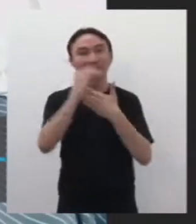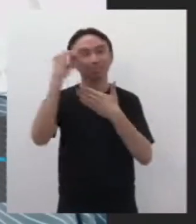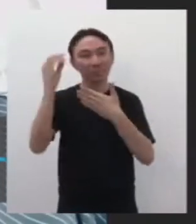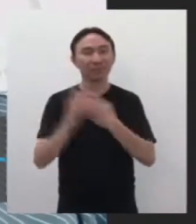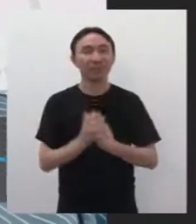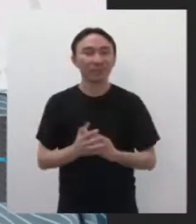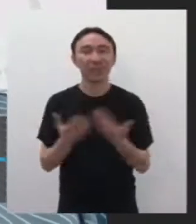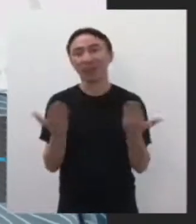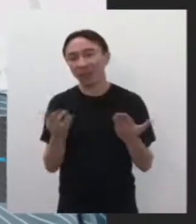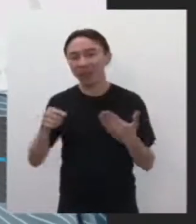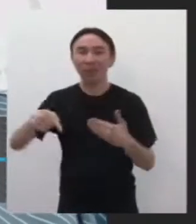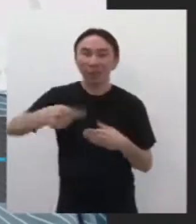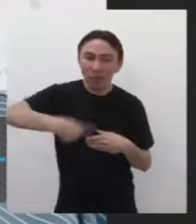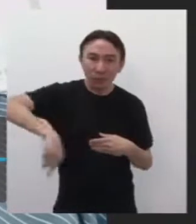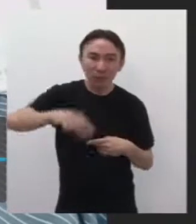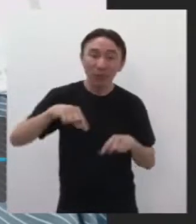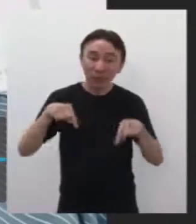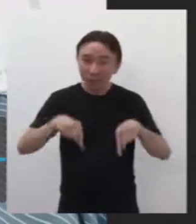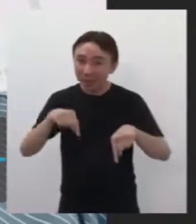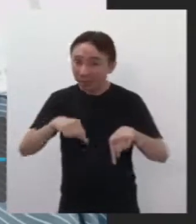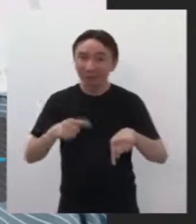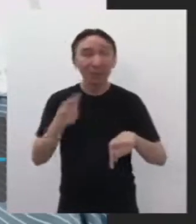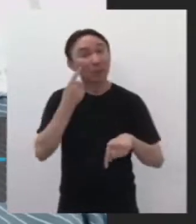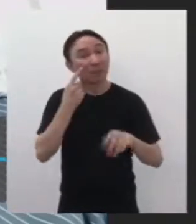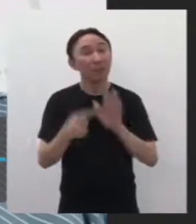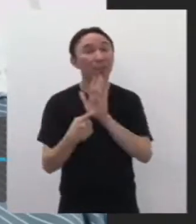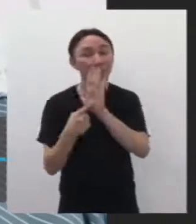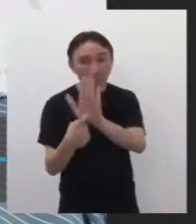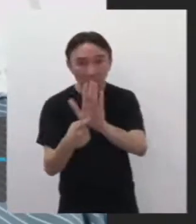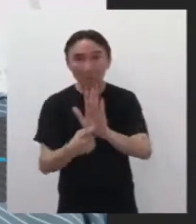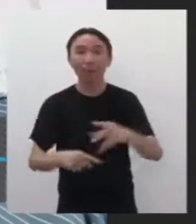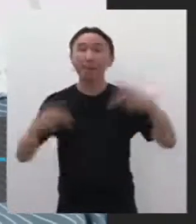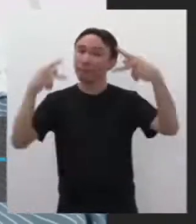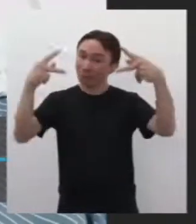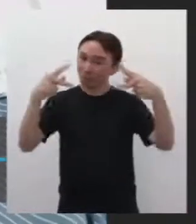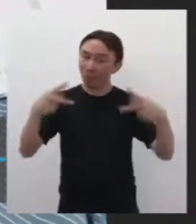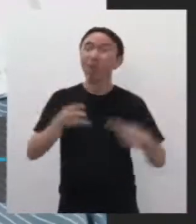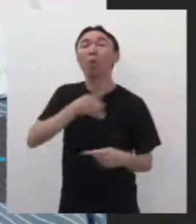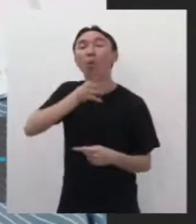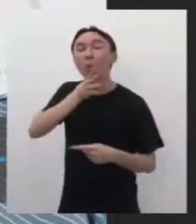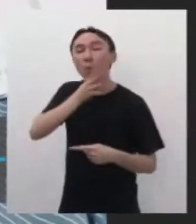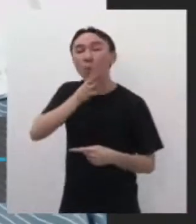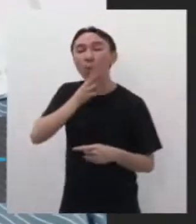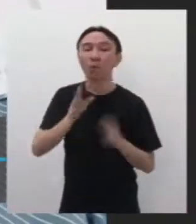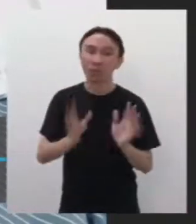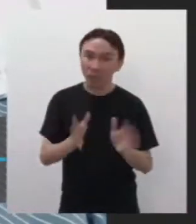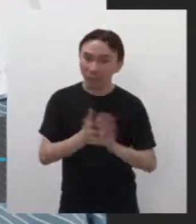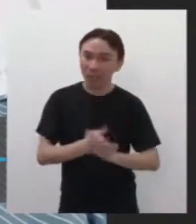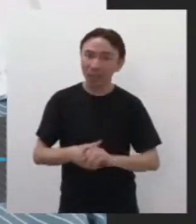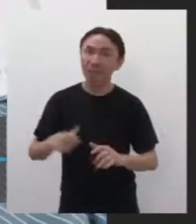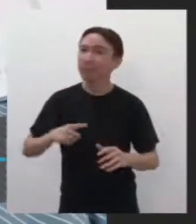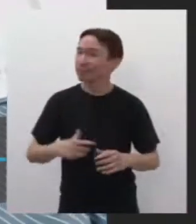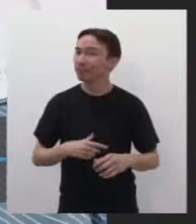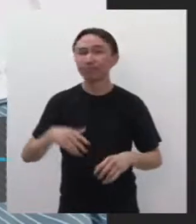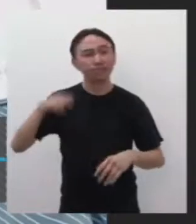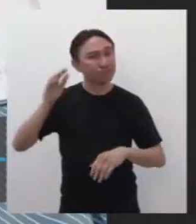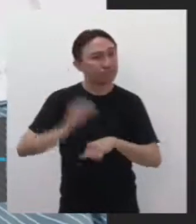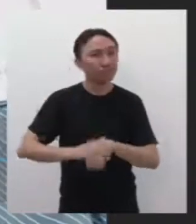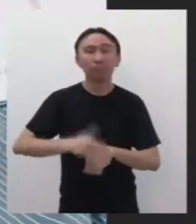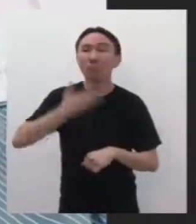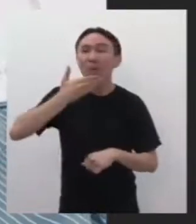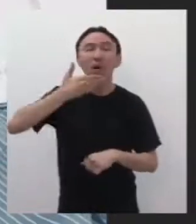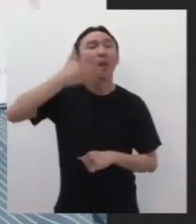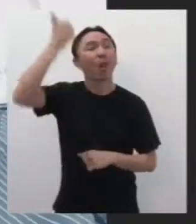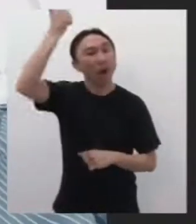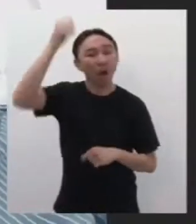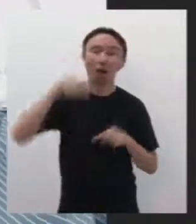Porque essa plataforma que vai ser apresentada aqui, eu já conheço ela bem e é uma das melhores plataformas do segmento no Brasil aí.